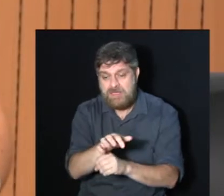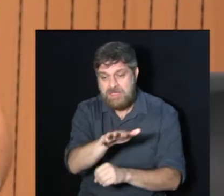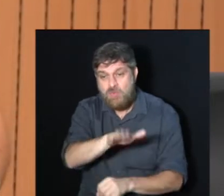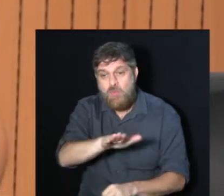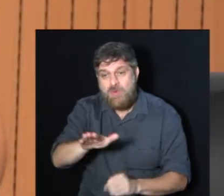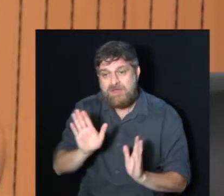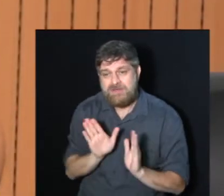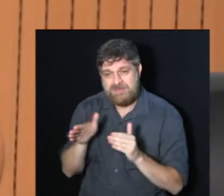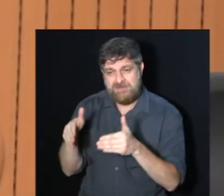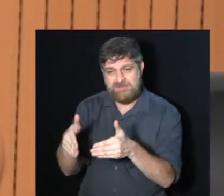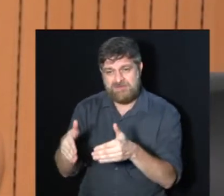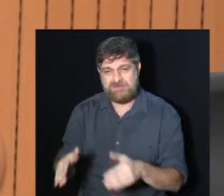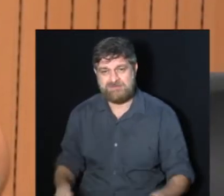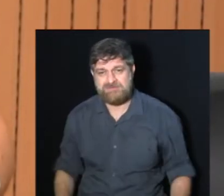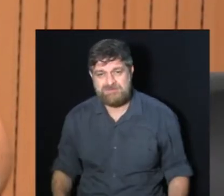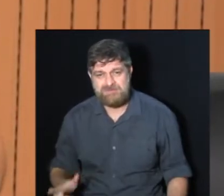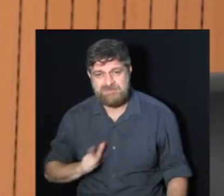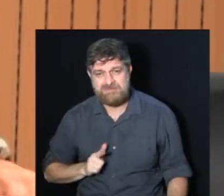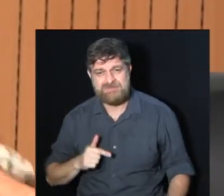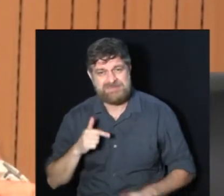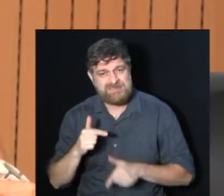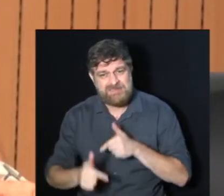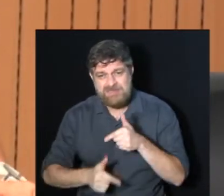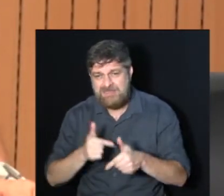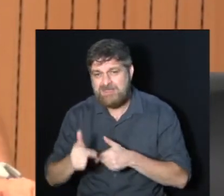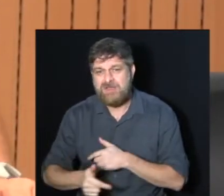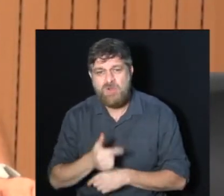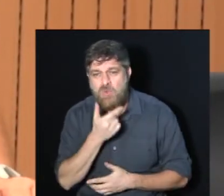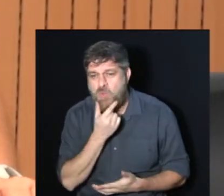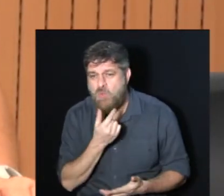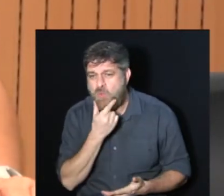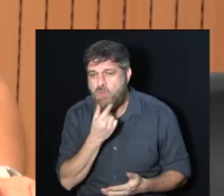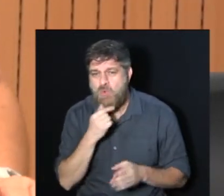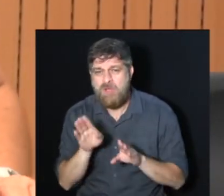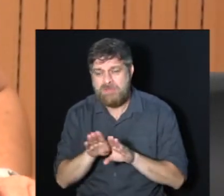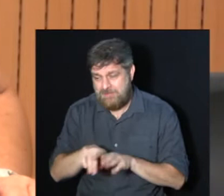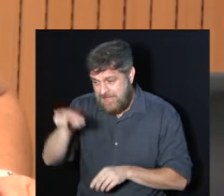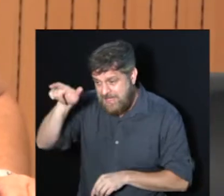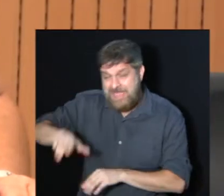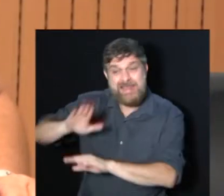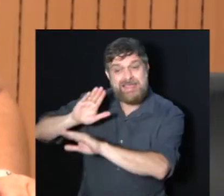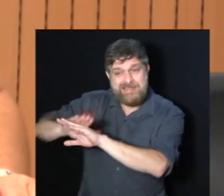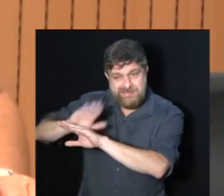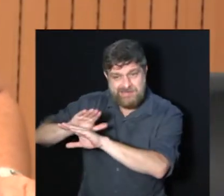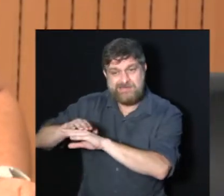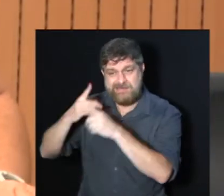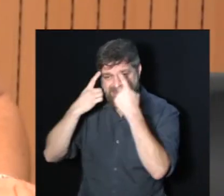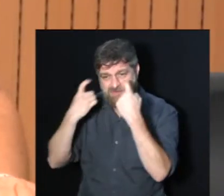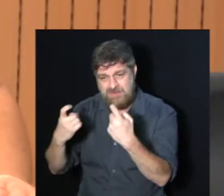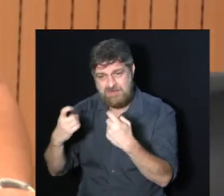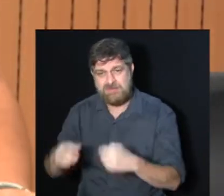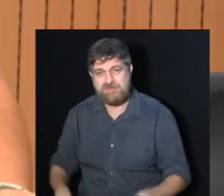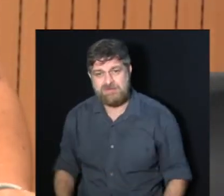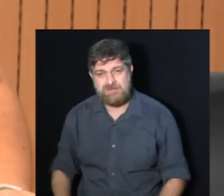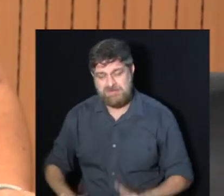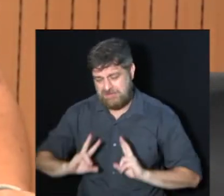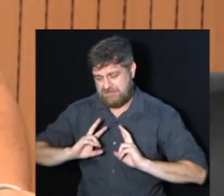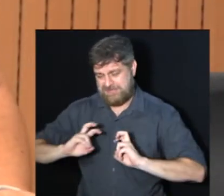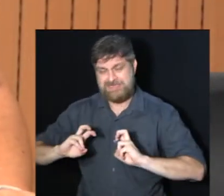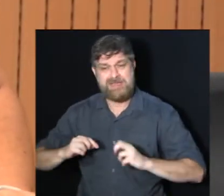Não tanto tempo assim, mas nós trabalhamos com o homem, o suposto autor de violência. Então, veja, para mim é de